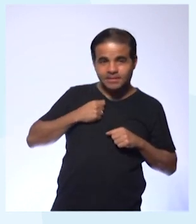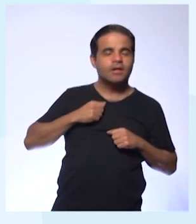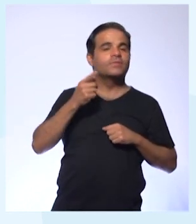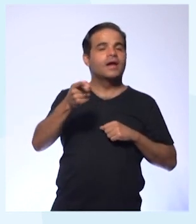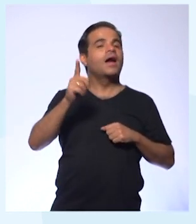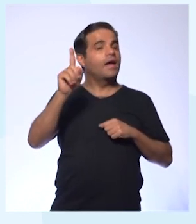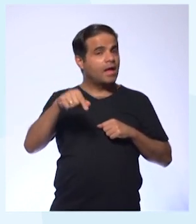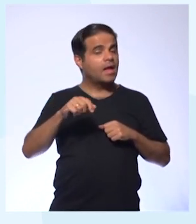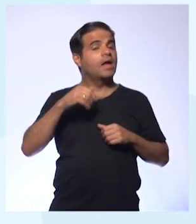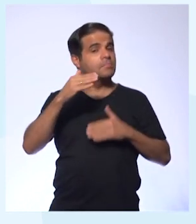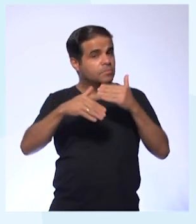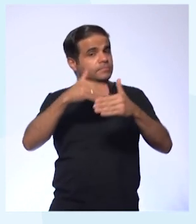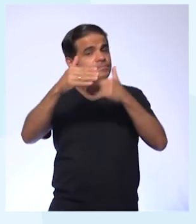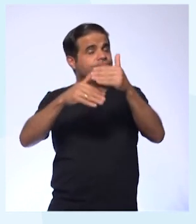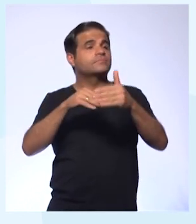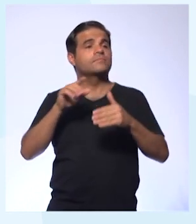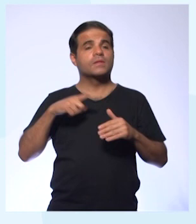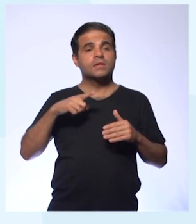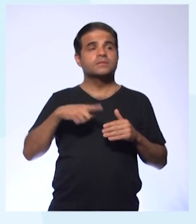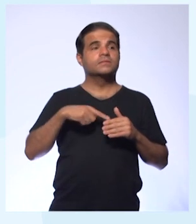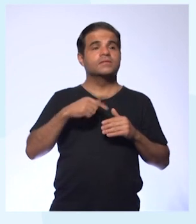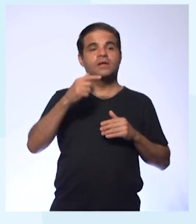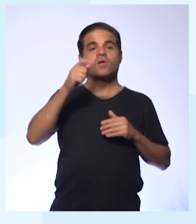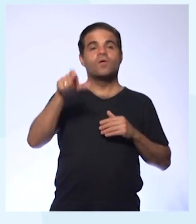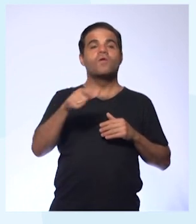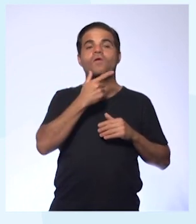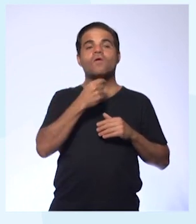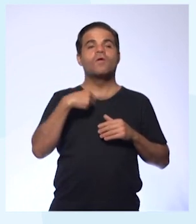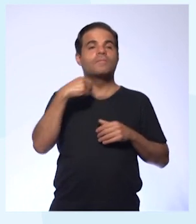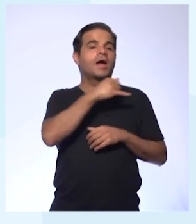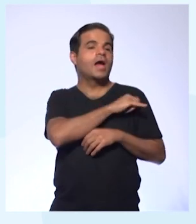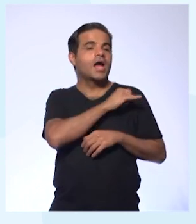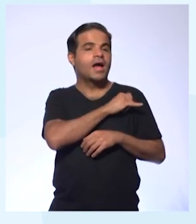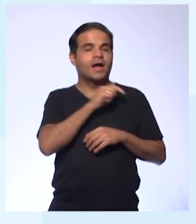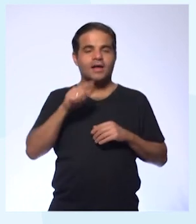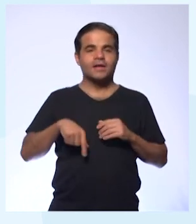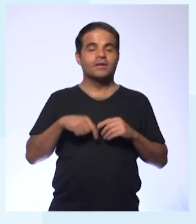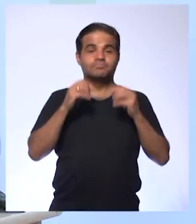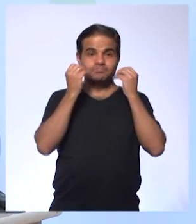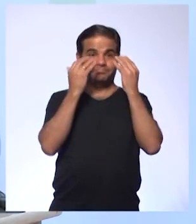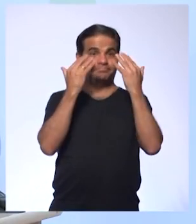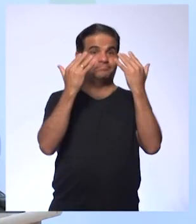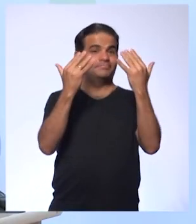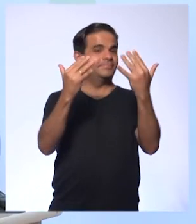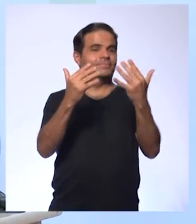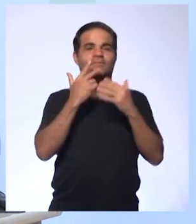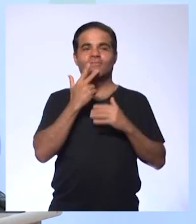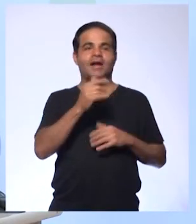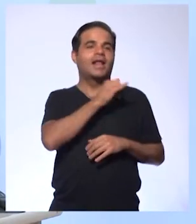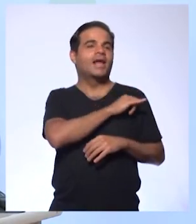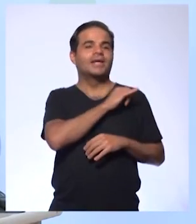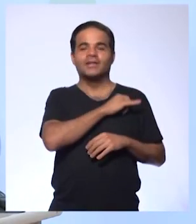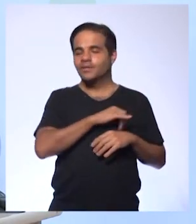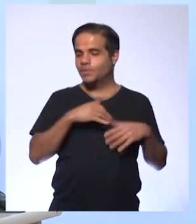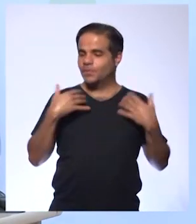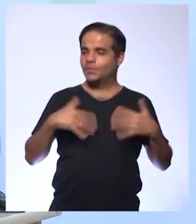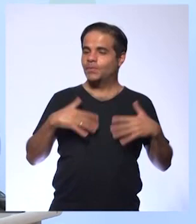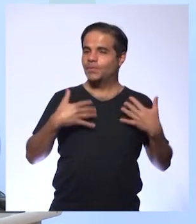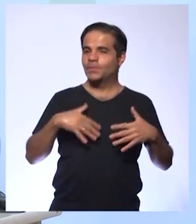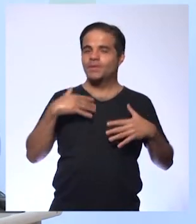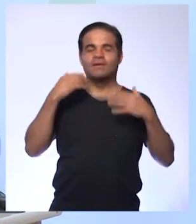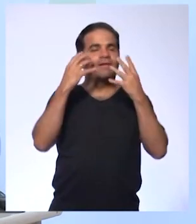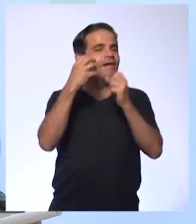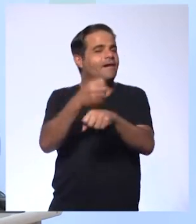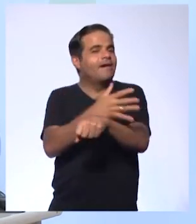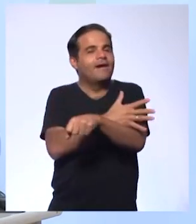que acontece? Esse processo, que tem um carioca aqui no nosso estúdio, ele fica, enche os olhos de lágrimas quando eu falo do Rio de Janeiro, ele fica